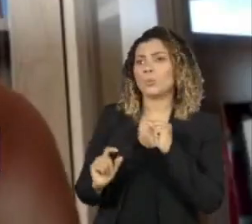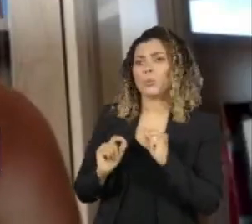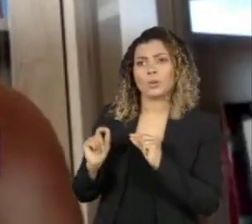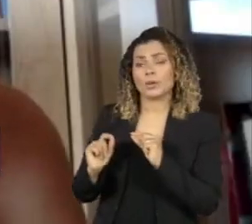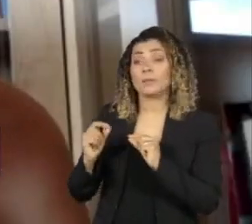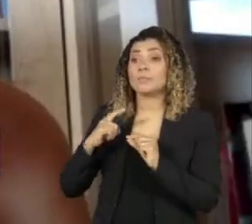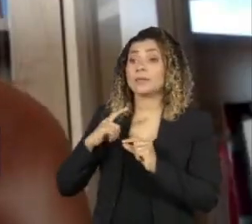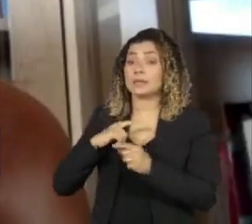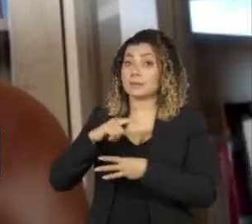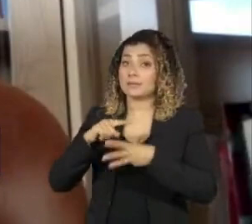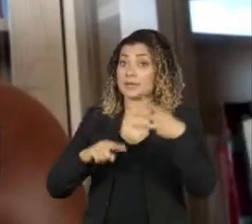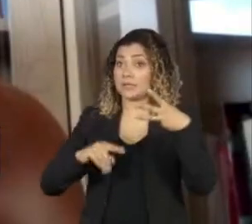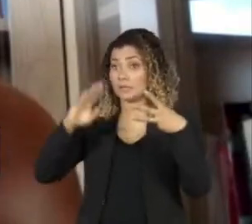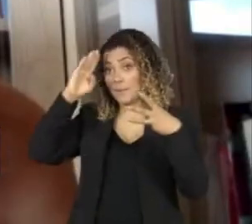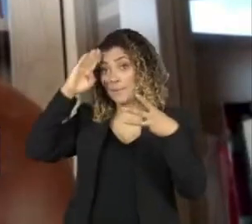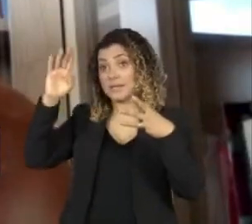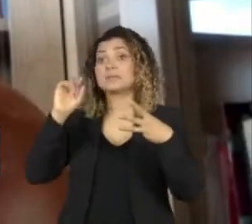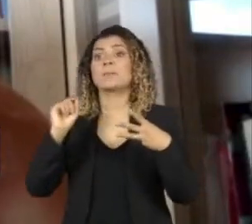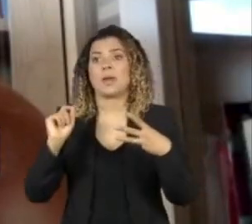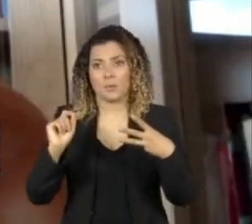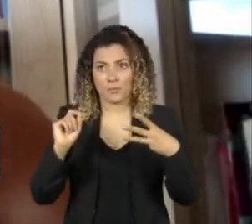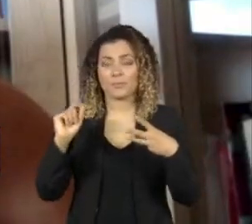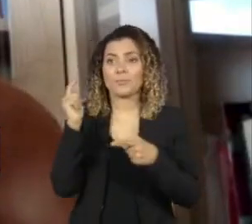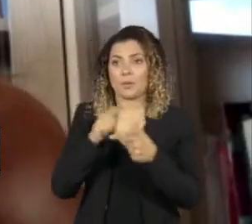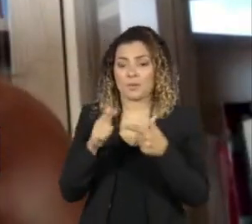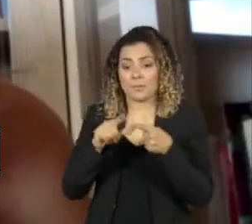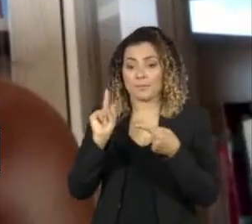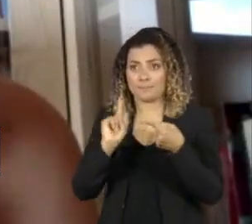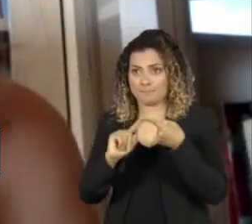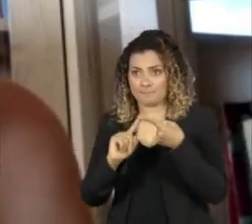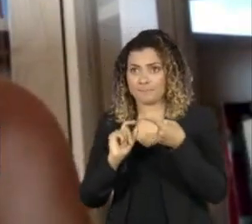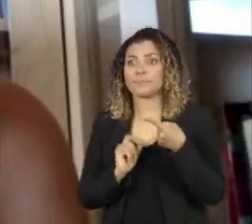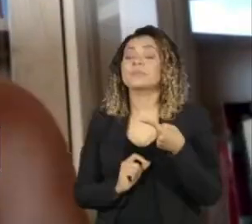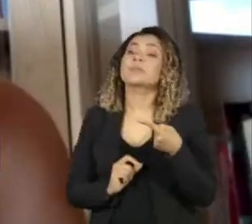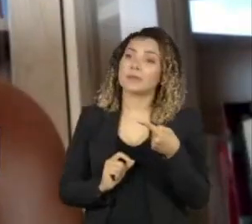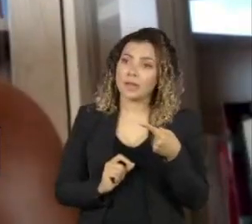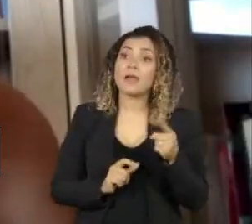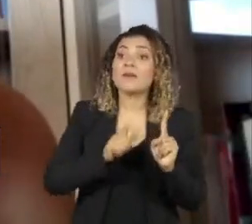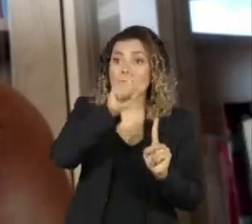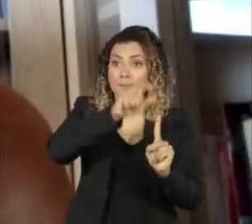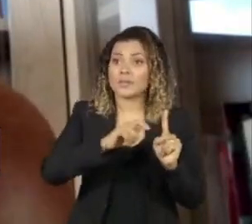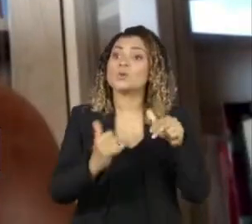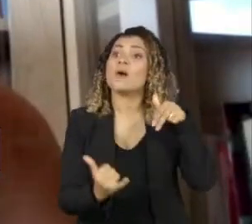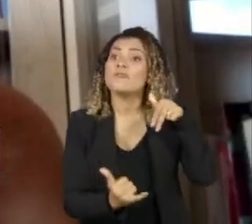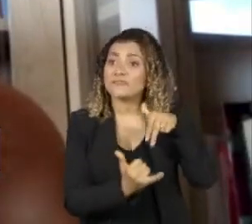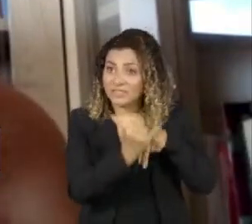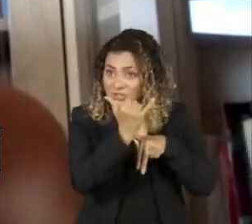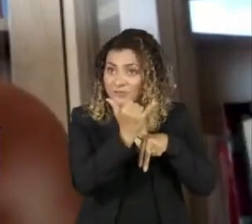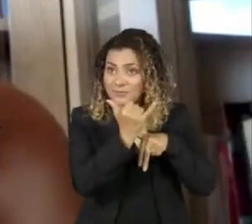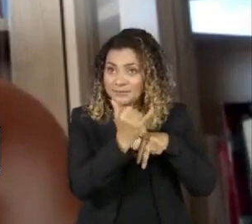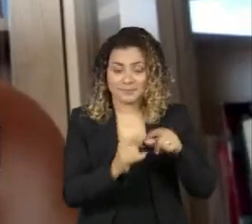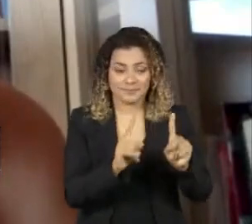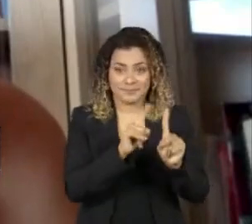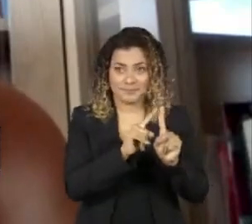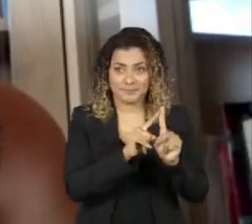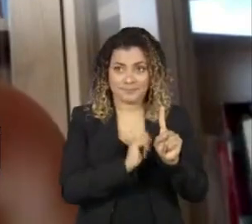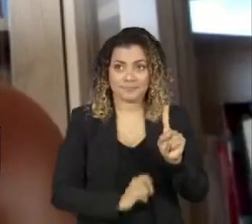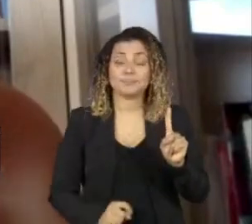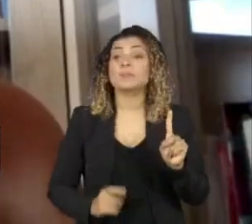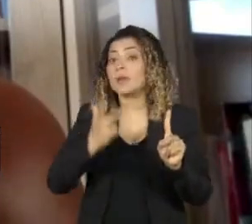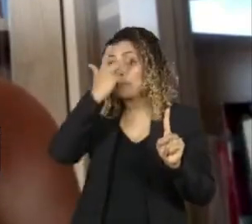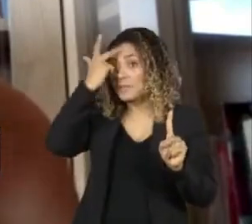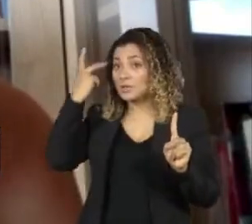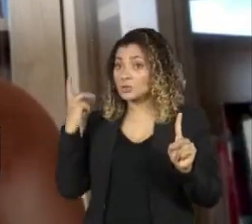três personagens que são envolvidos neste problema. Na vítima, no agressor e no